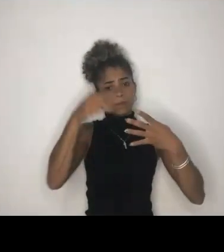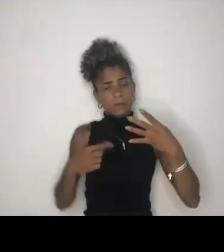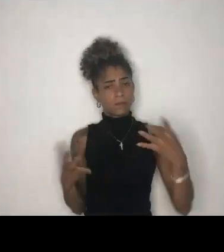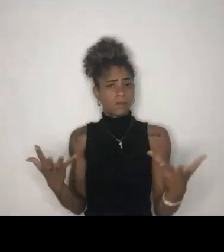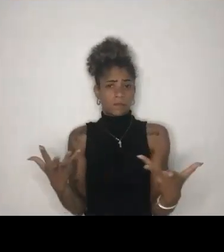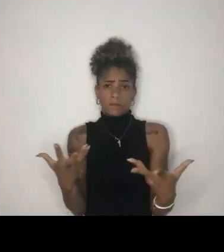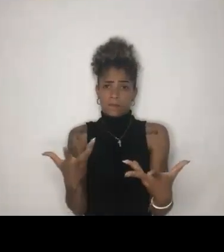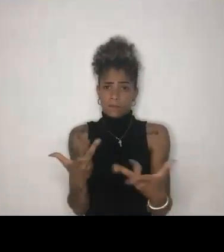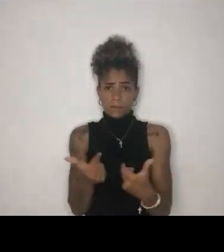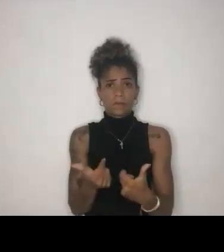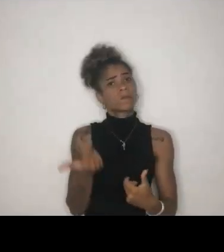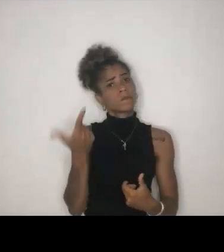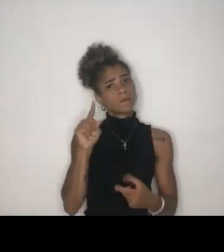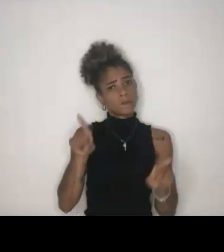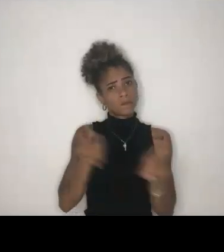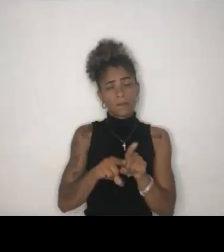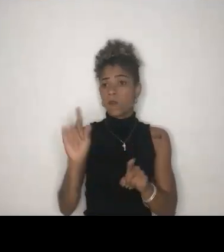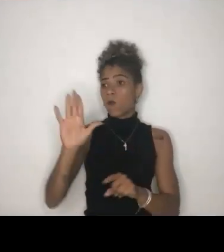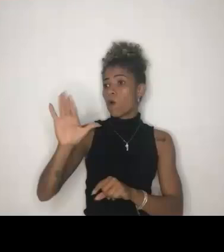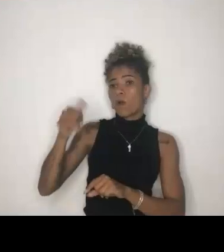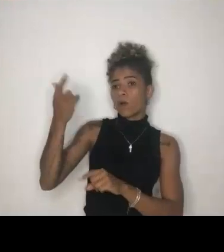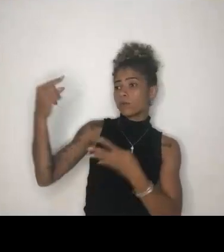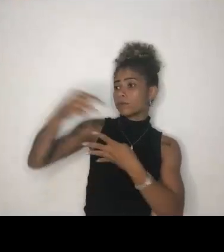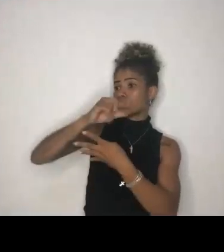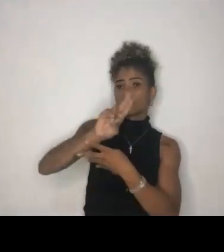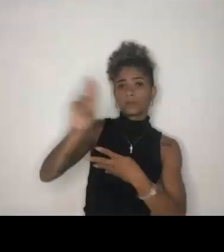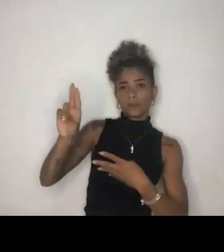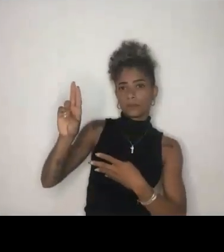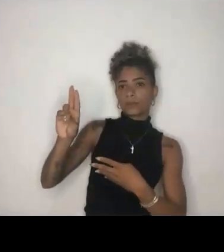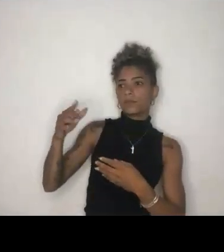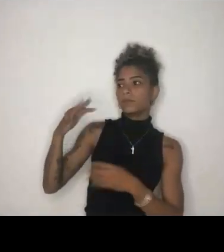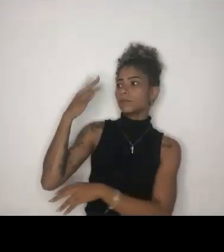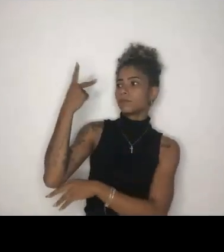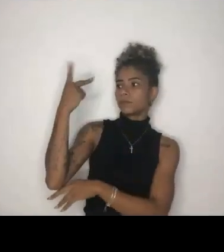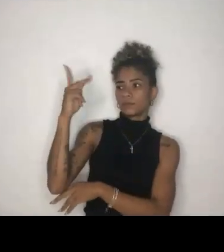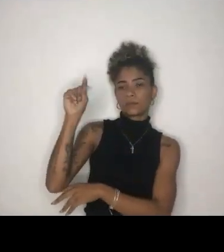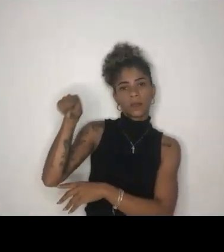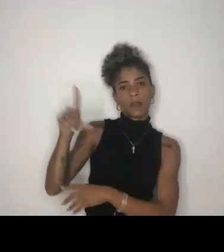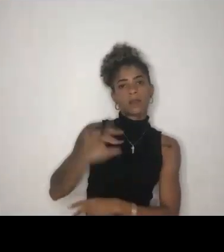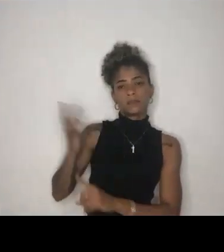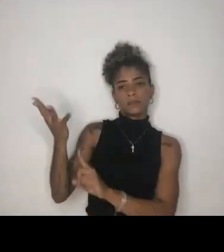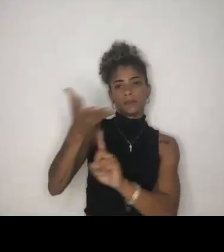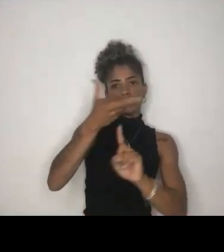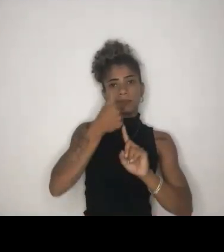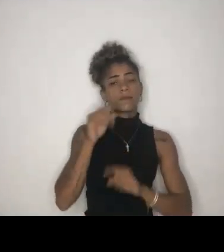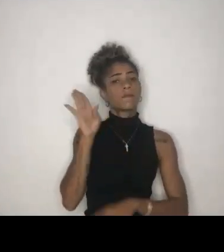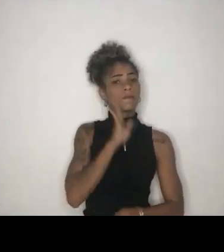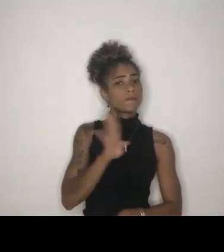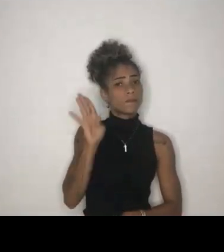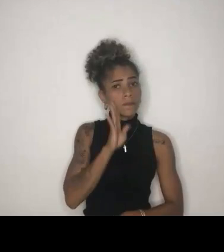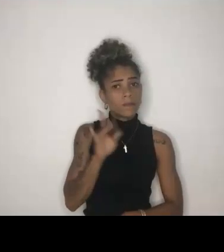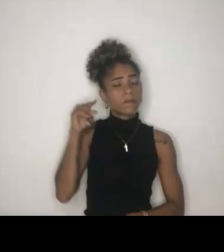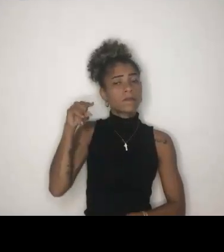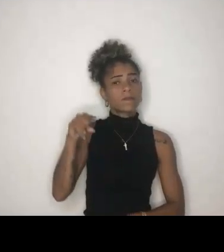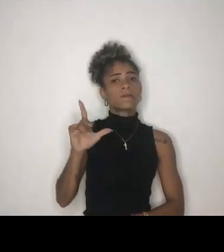O Outro Lado do Paraíso ganhou kikito direção de arte então assim é muito legal que que foi